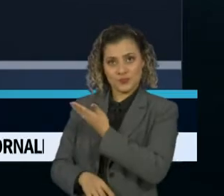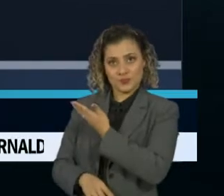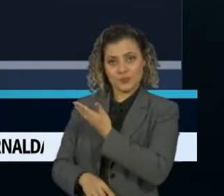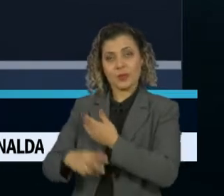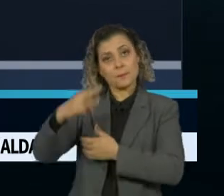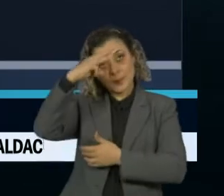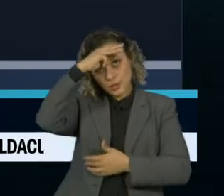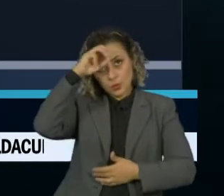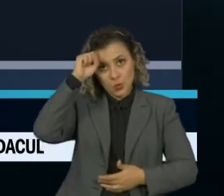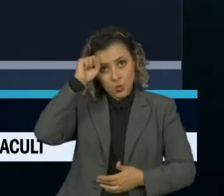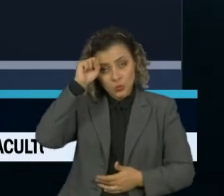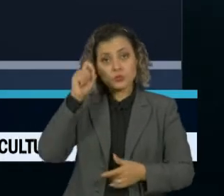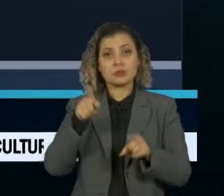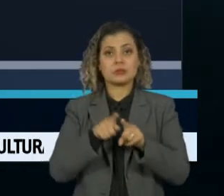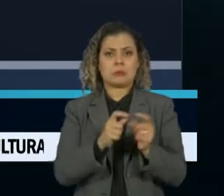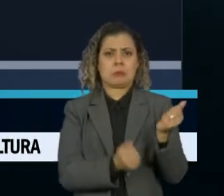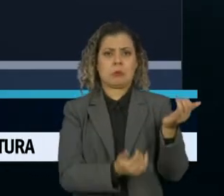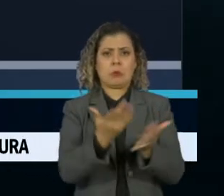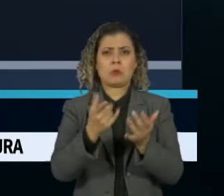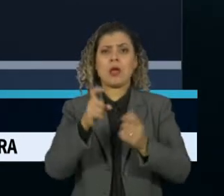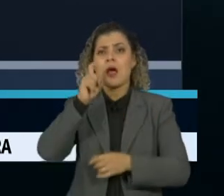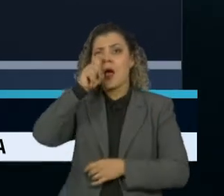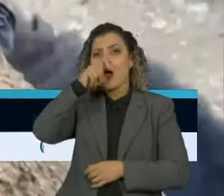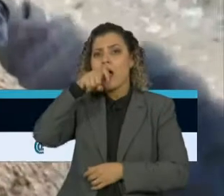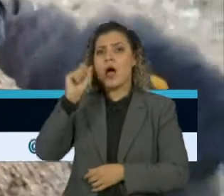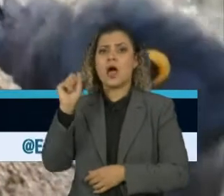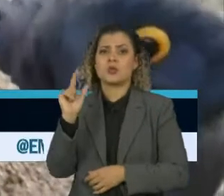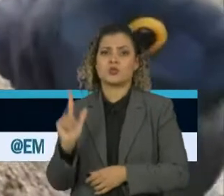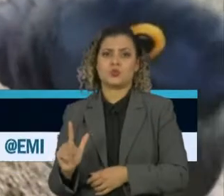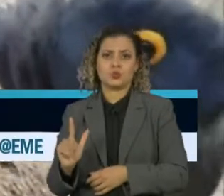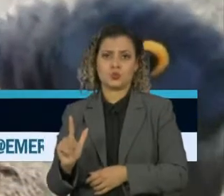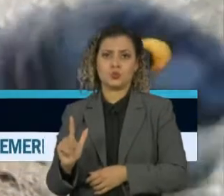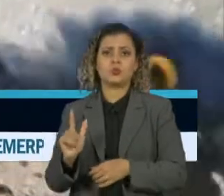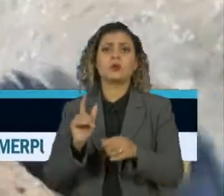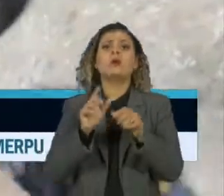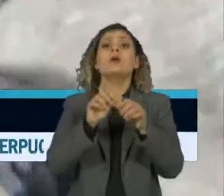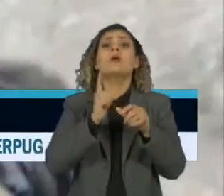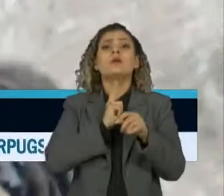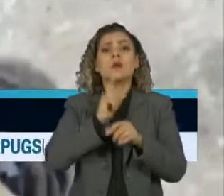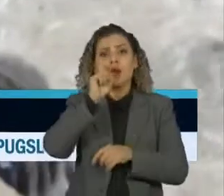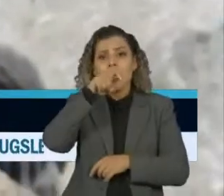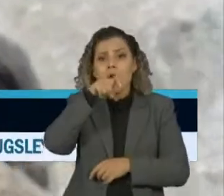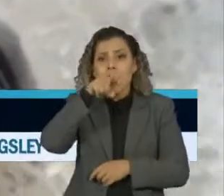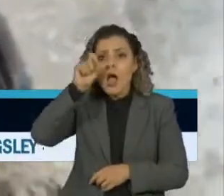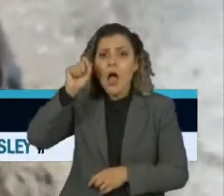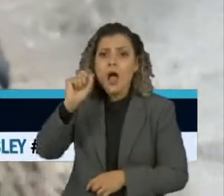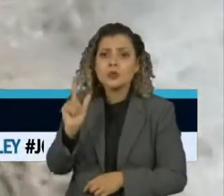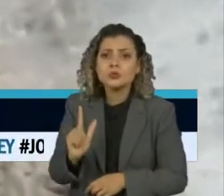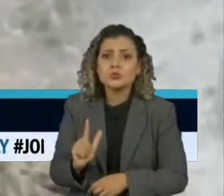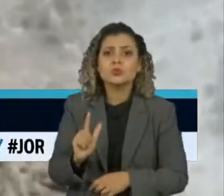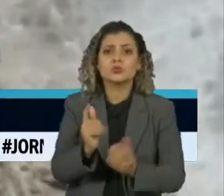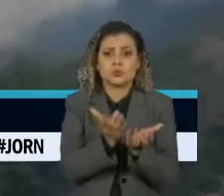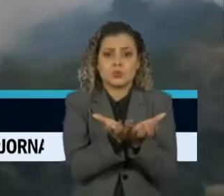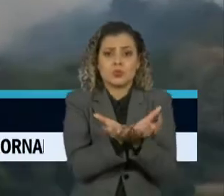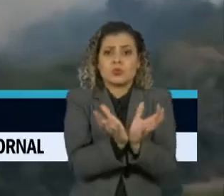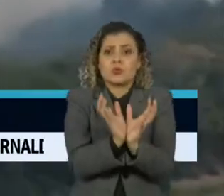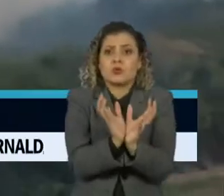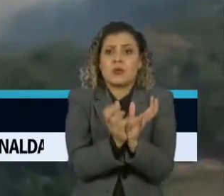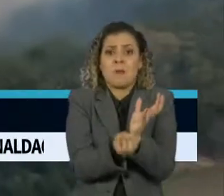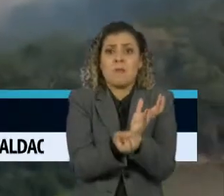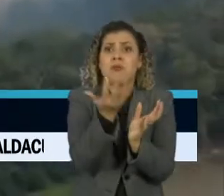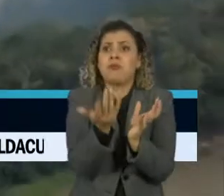grosso o incêndio ameaça o santuário das araras-azuis as árvores onde as aves constroem os ninhos estão em chamas